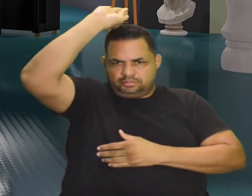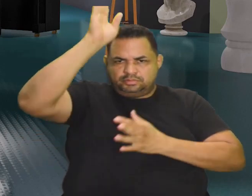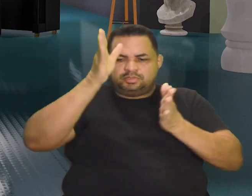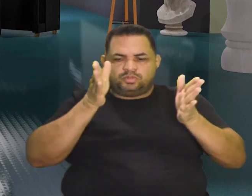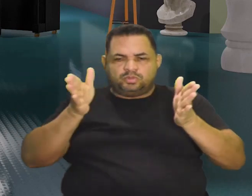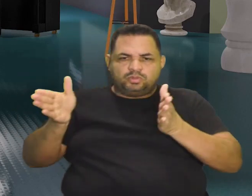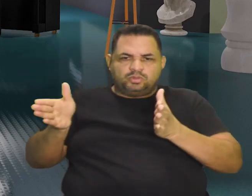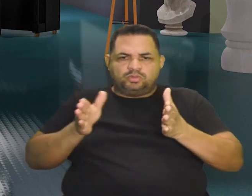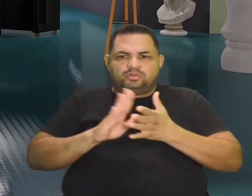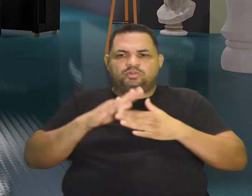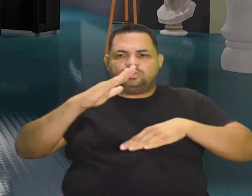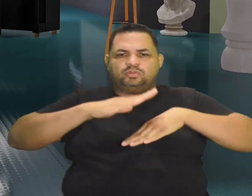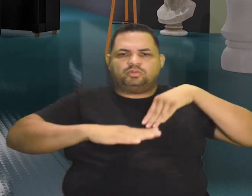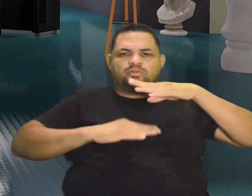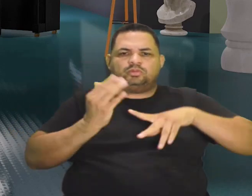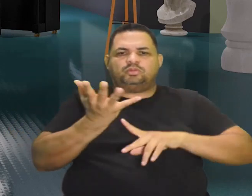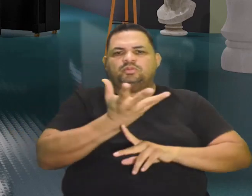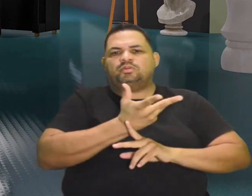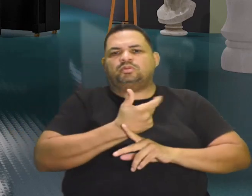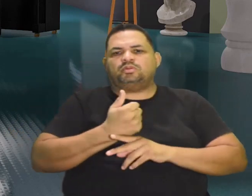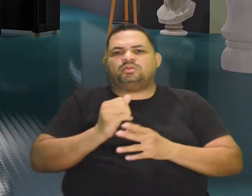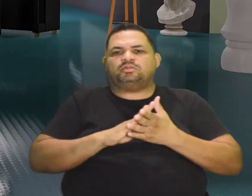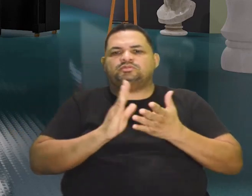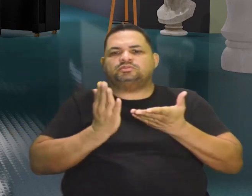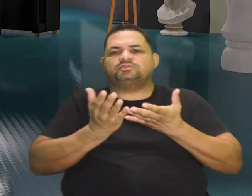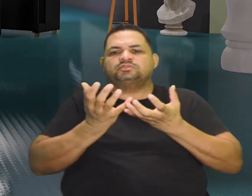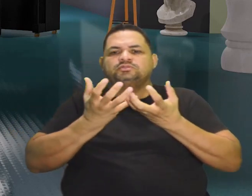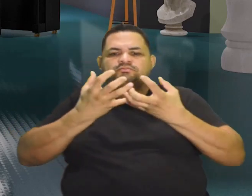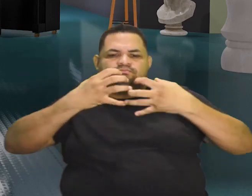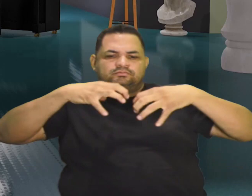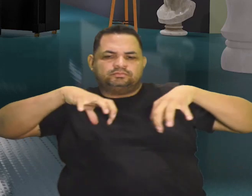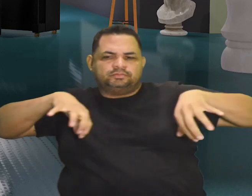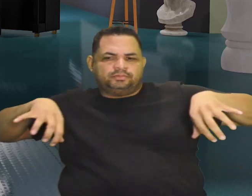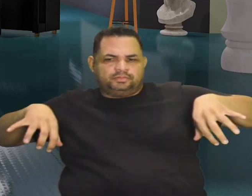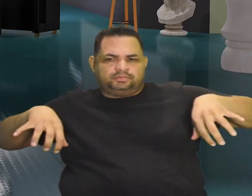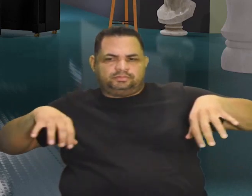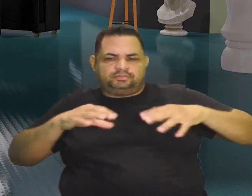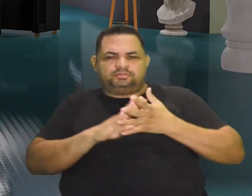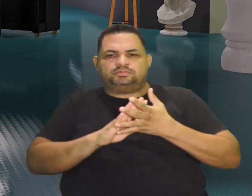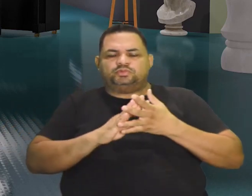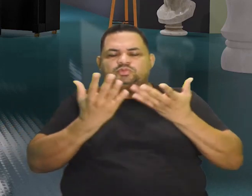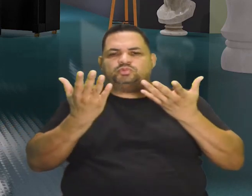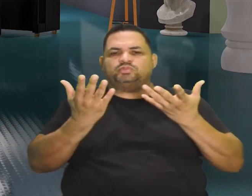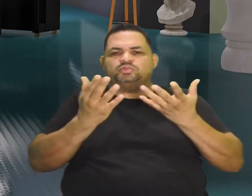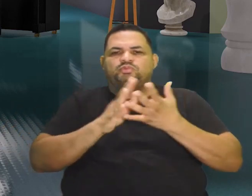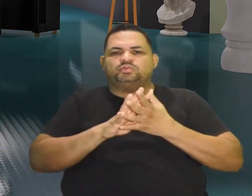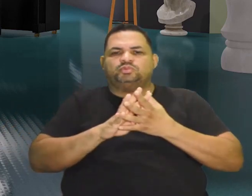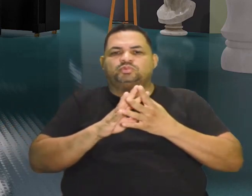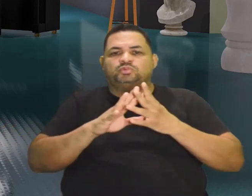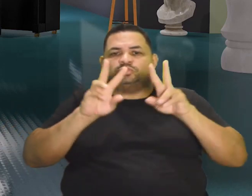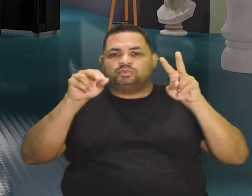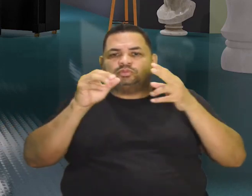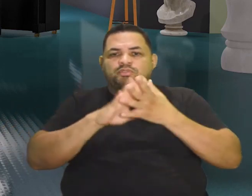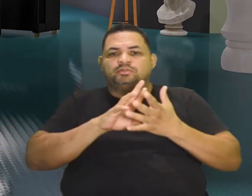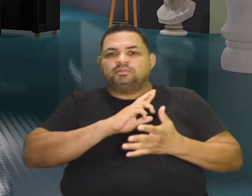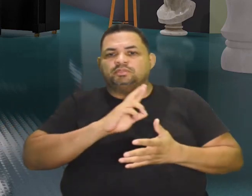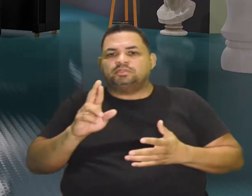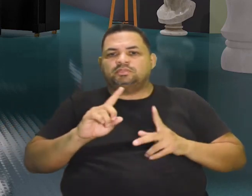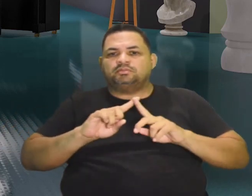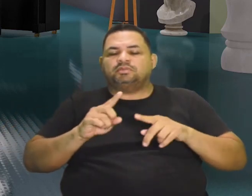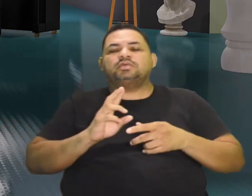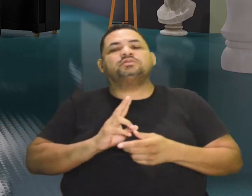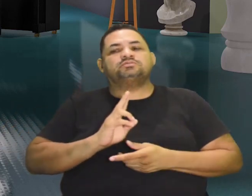período, os artistas já tinham se afastado da temática religiosa ou mitológica, mas, como eu disse, muitos deles